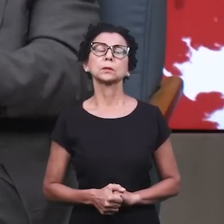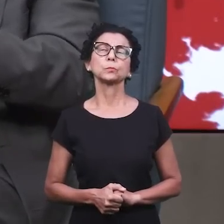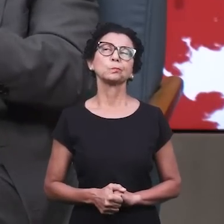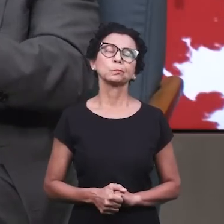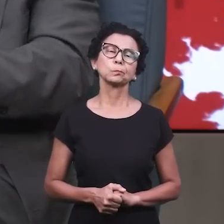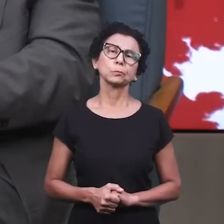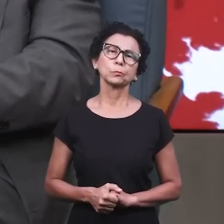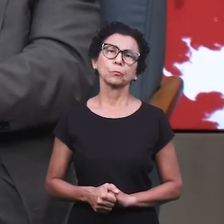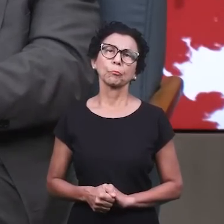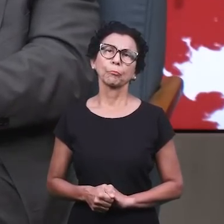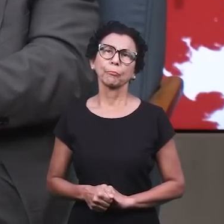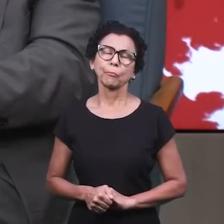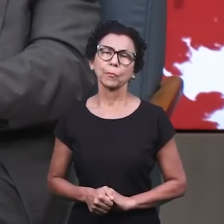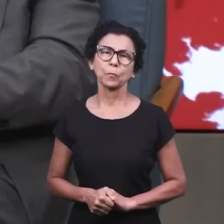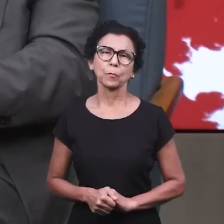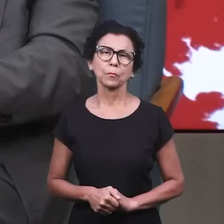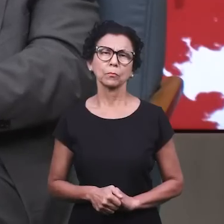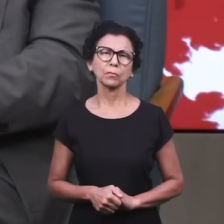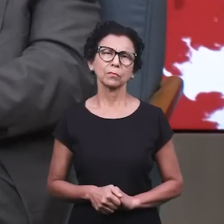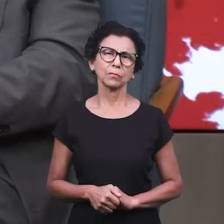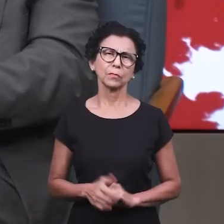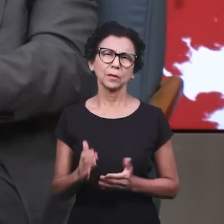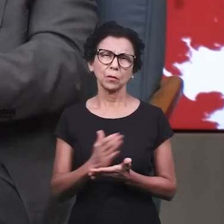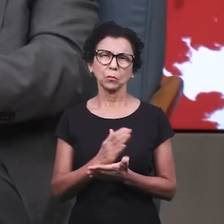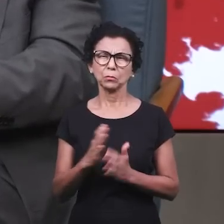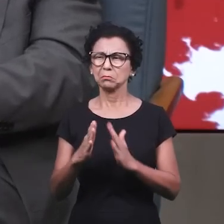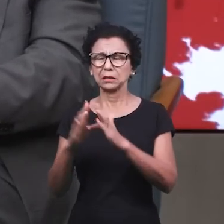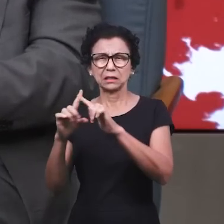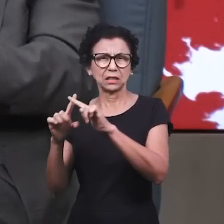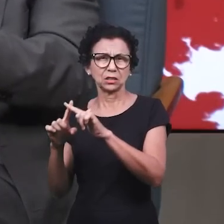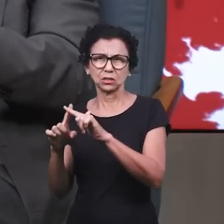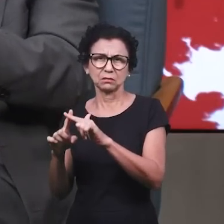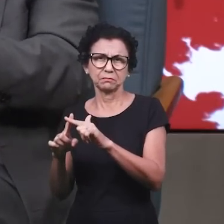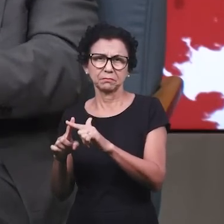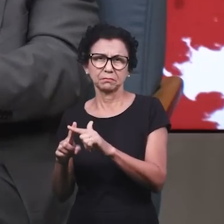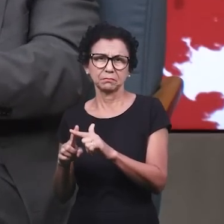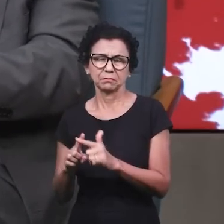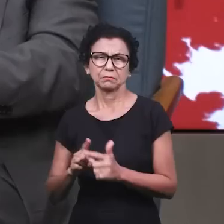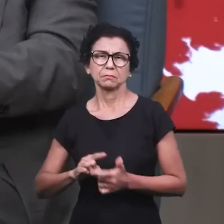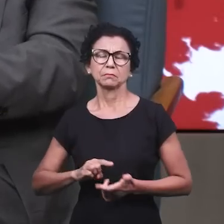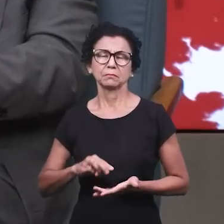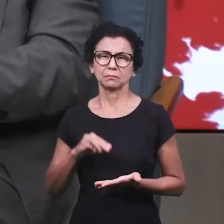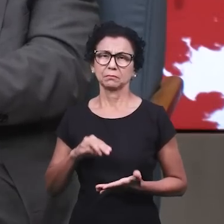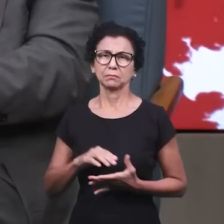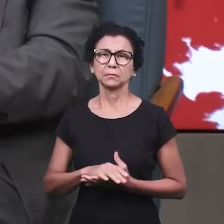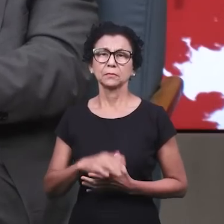na igreja, uma das nossas igrejas, havia uma criança